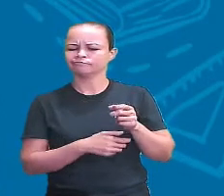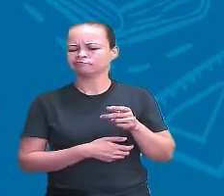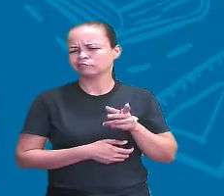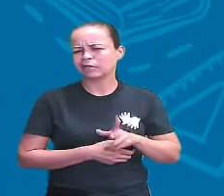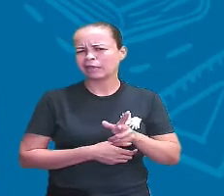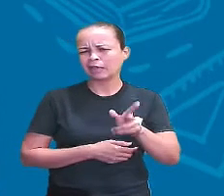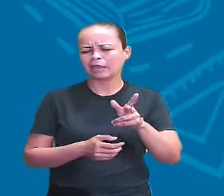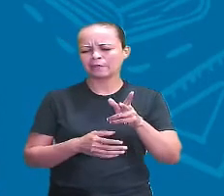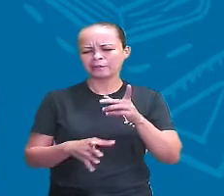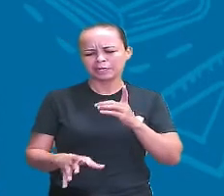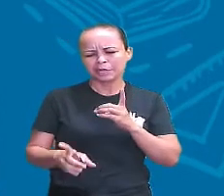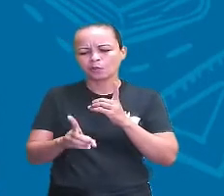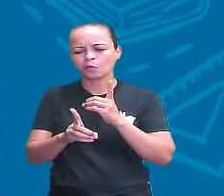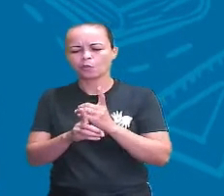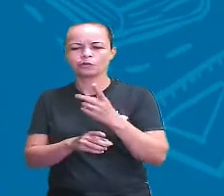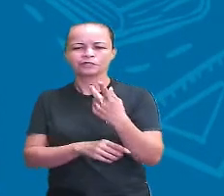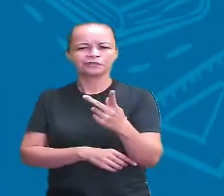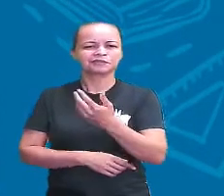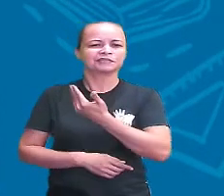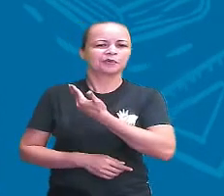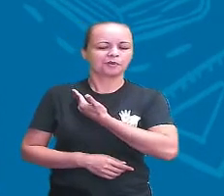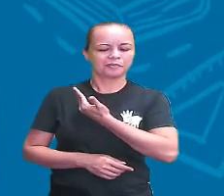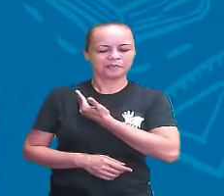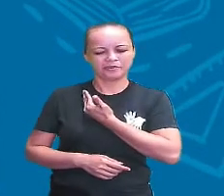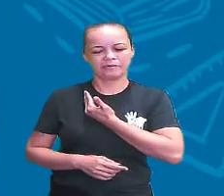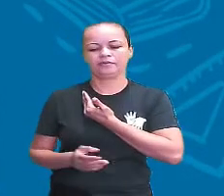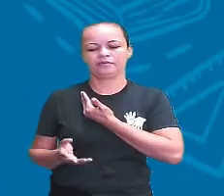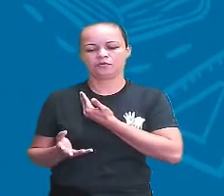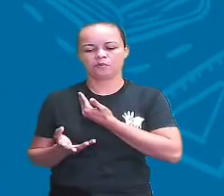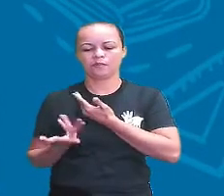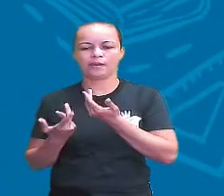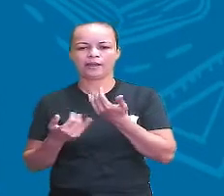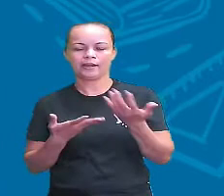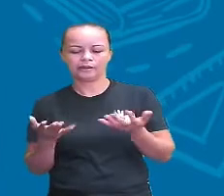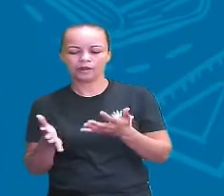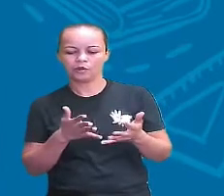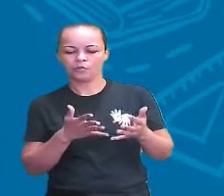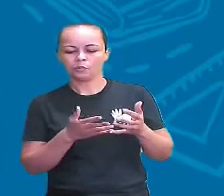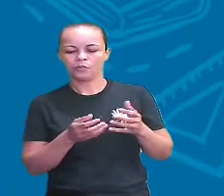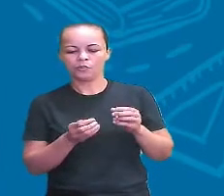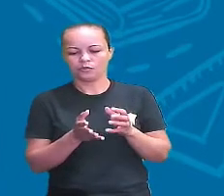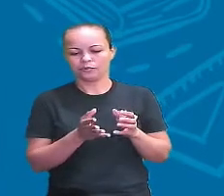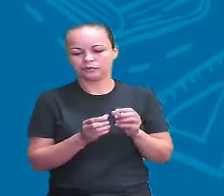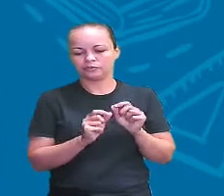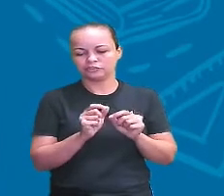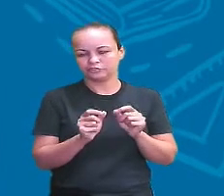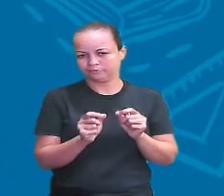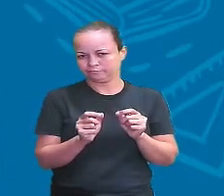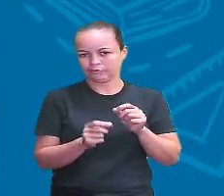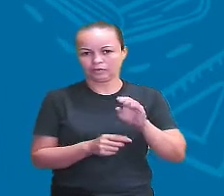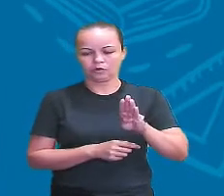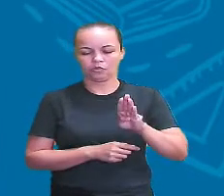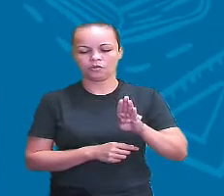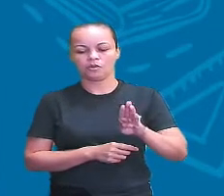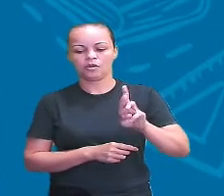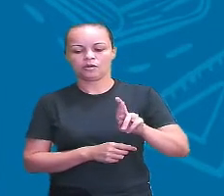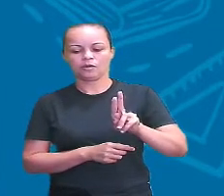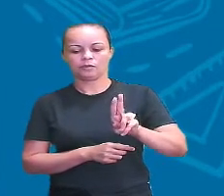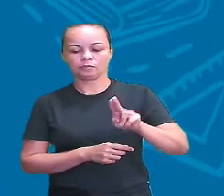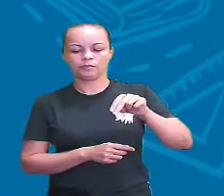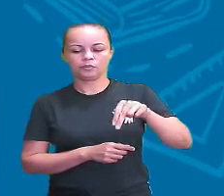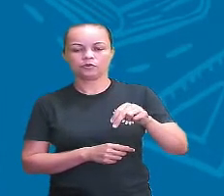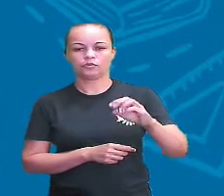brunch. Então, Lucas geralmente, então esse usually, geralmente, tá? Encontra seus